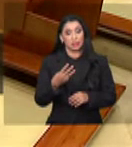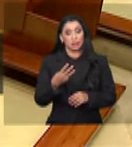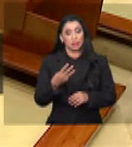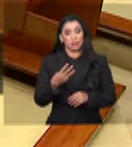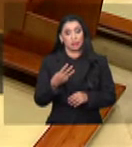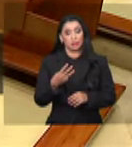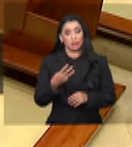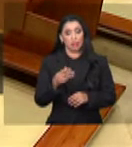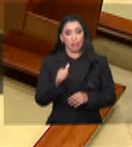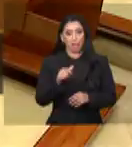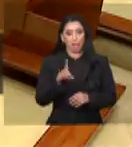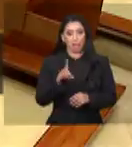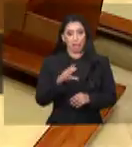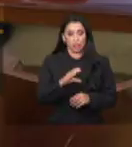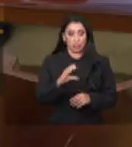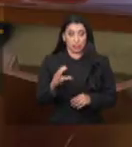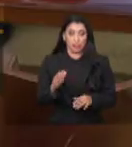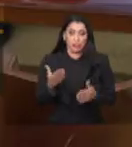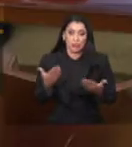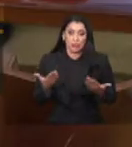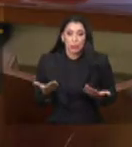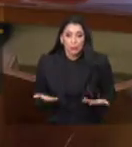análise então